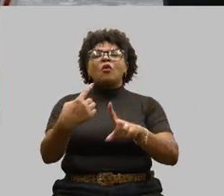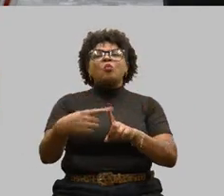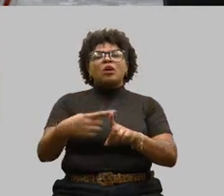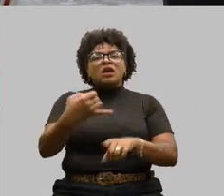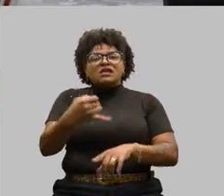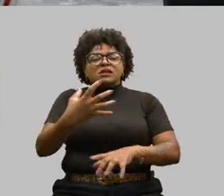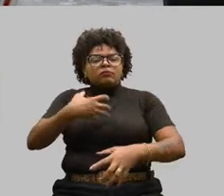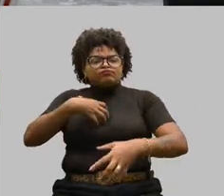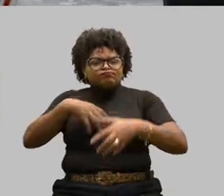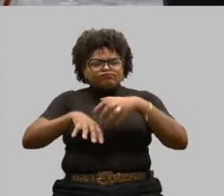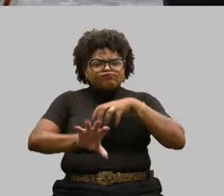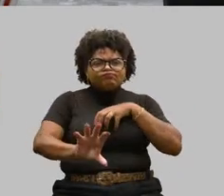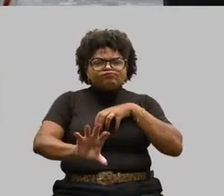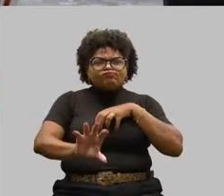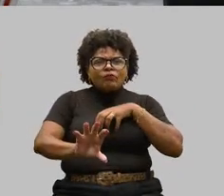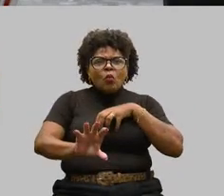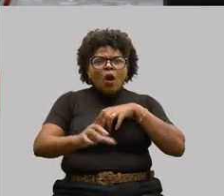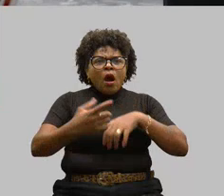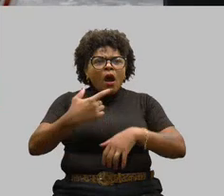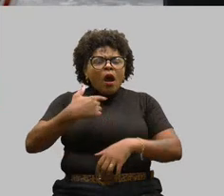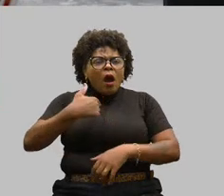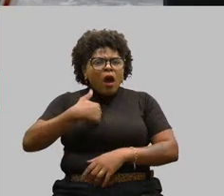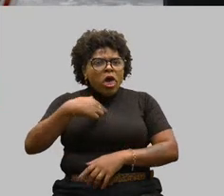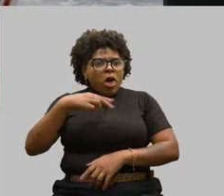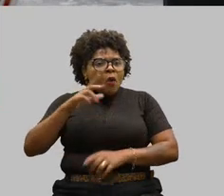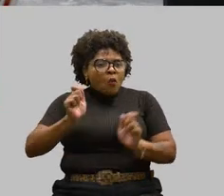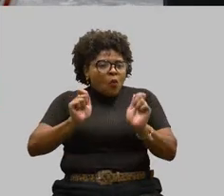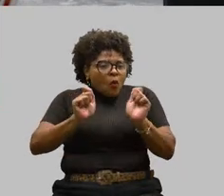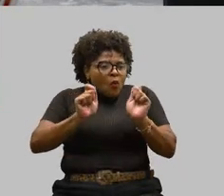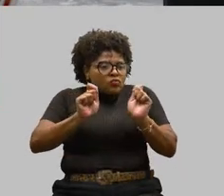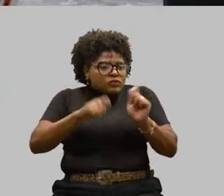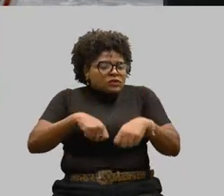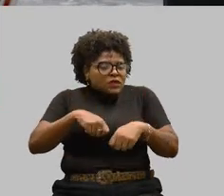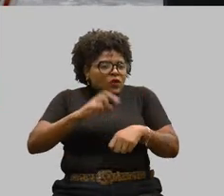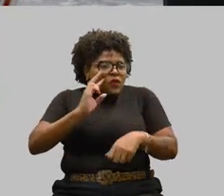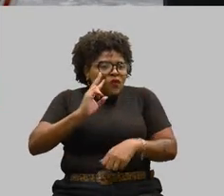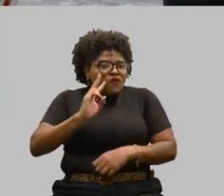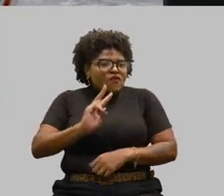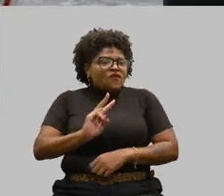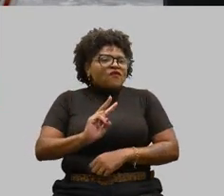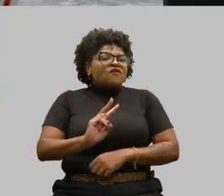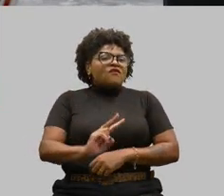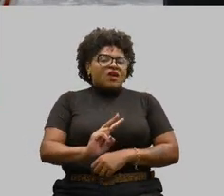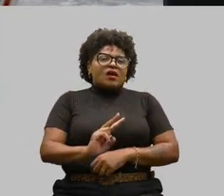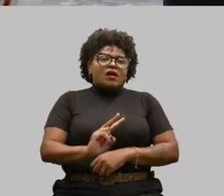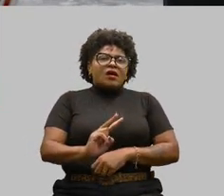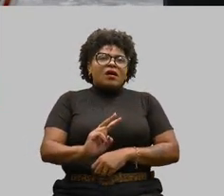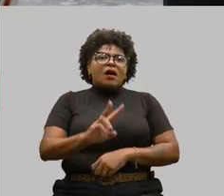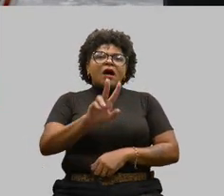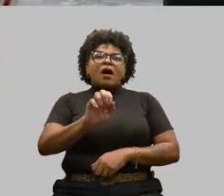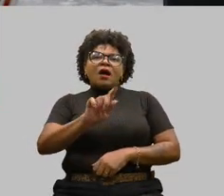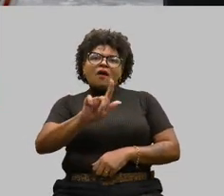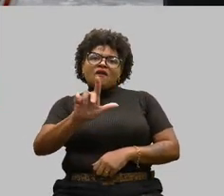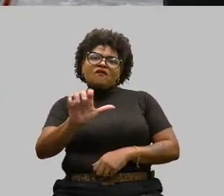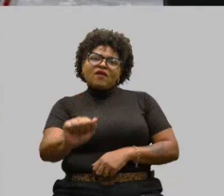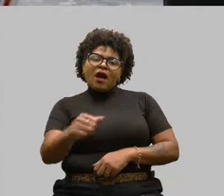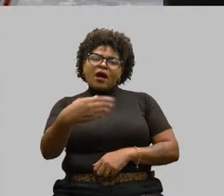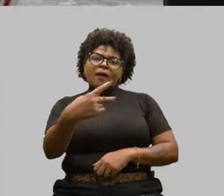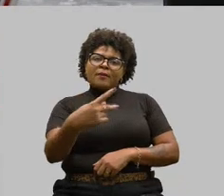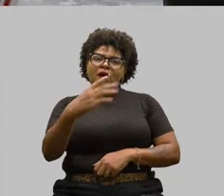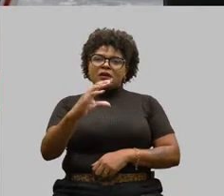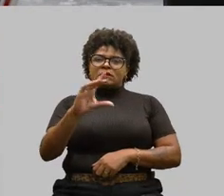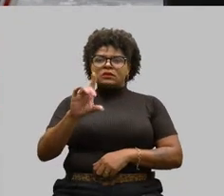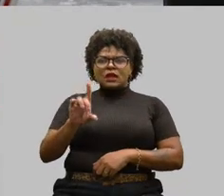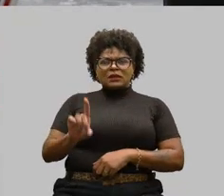a gente não vai enxergar a vaga para o pcd como uma vaga que